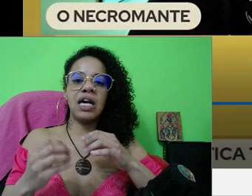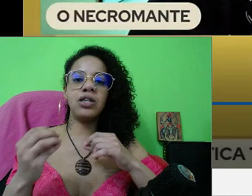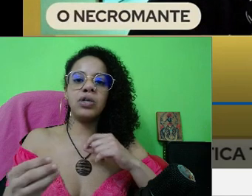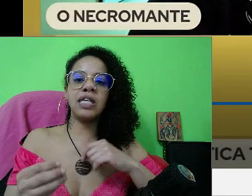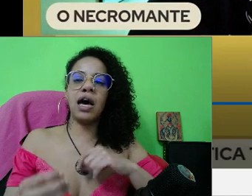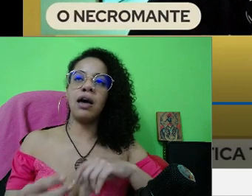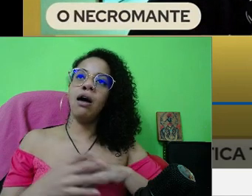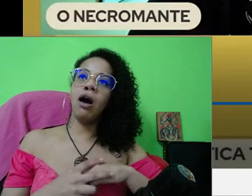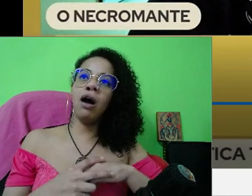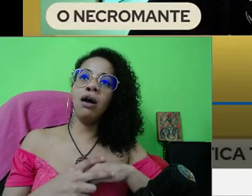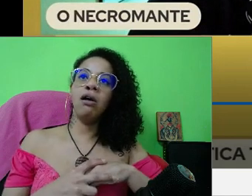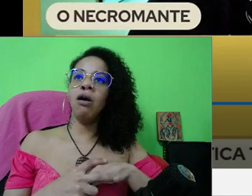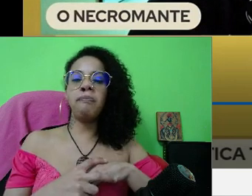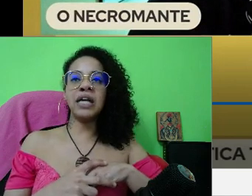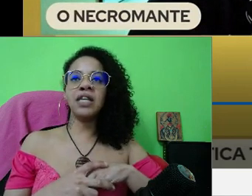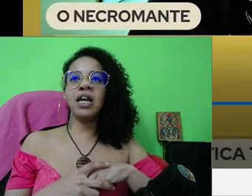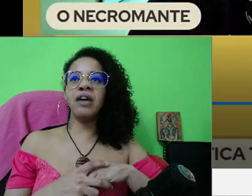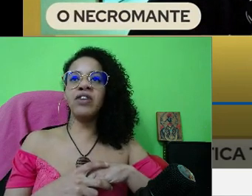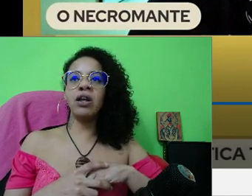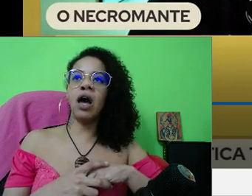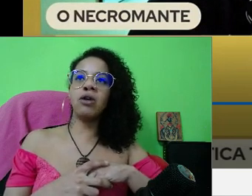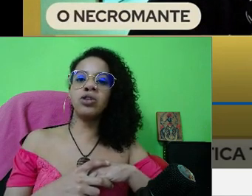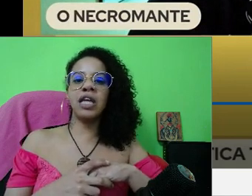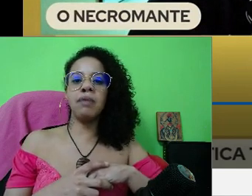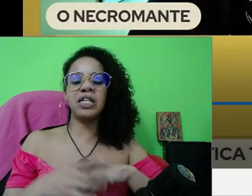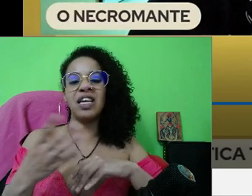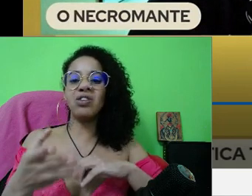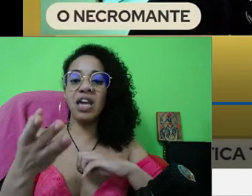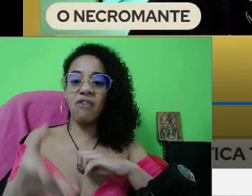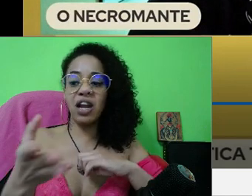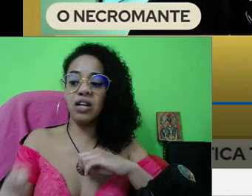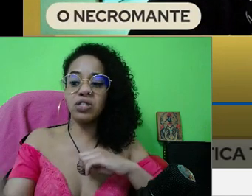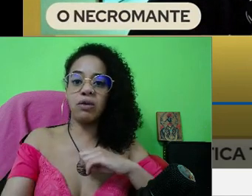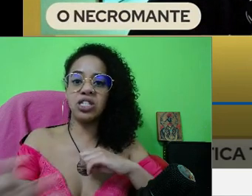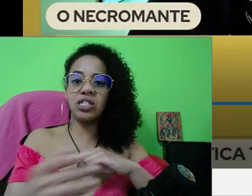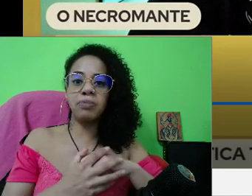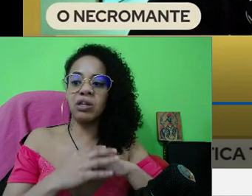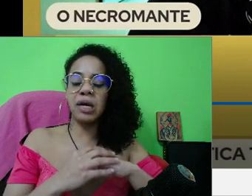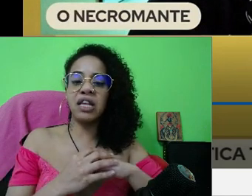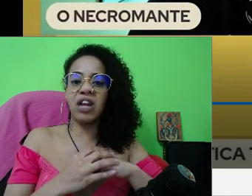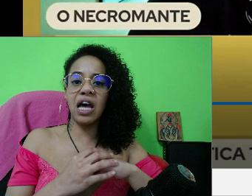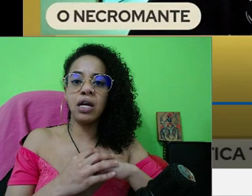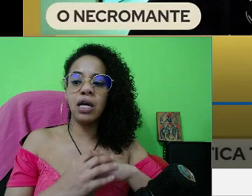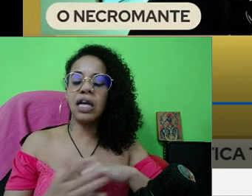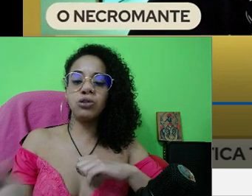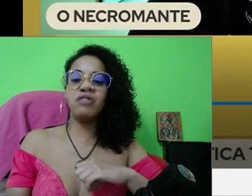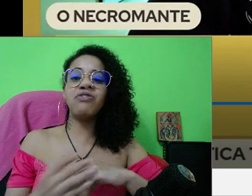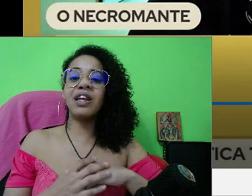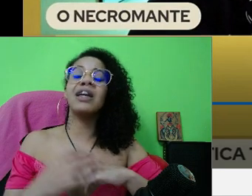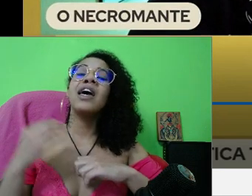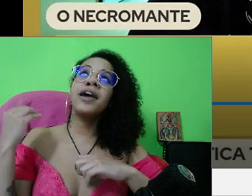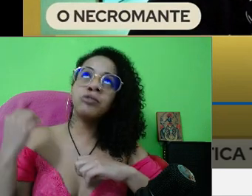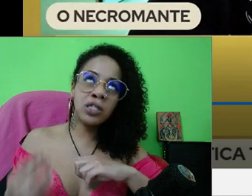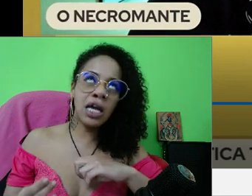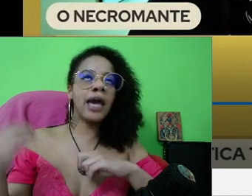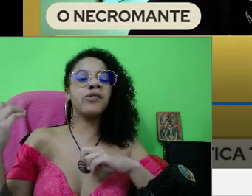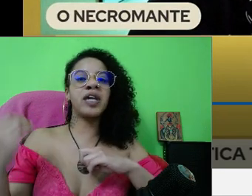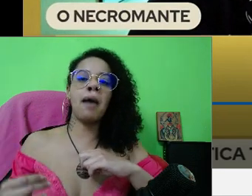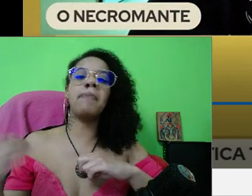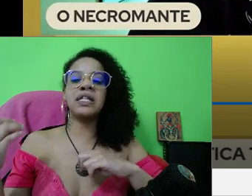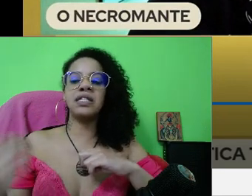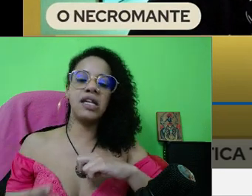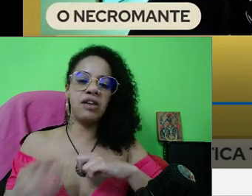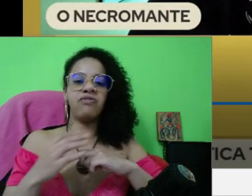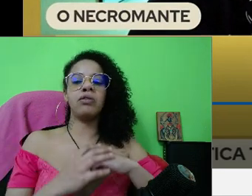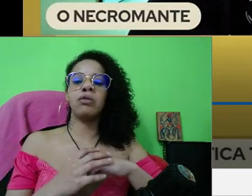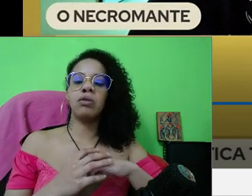e você reduza o passe livre logo temer sendo que eu falei no seu WhatsApp que eu também tava lá inclusive falei eu sei